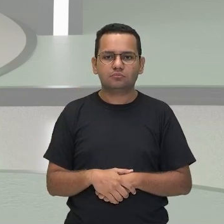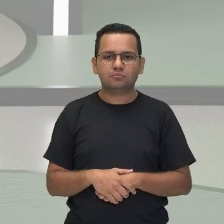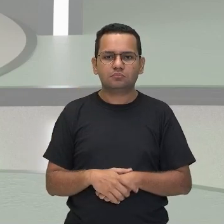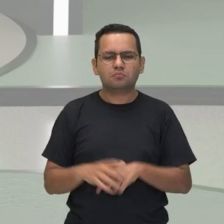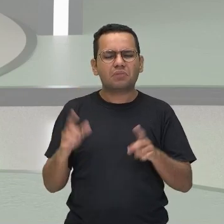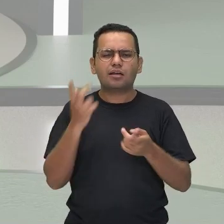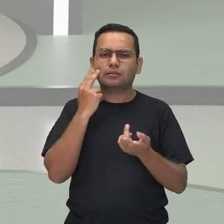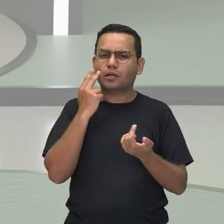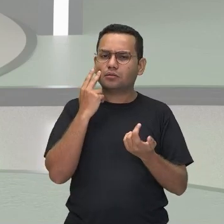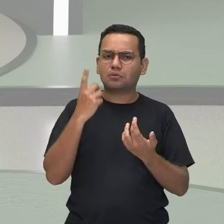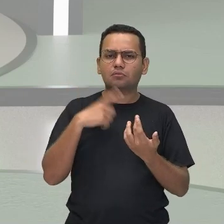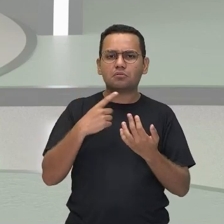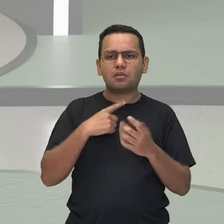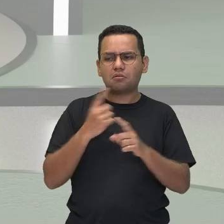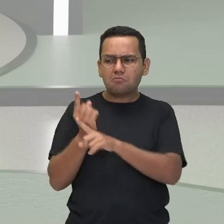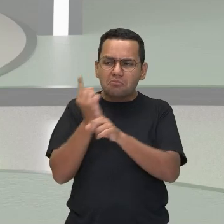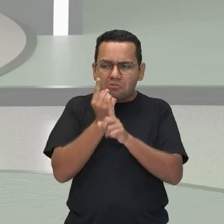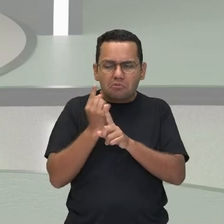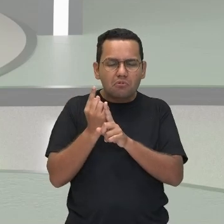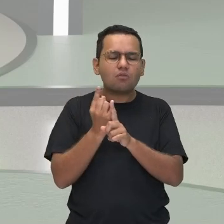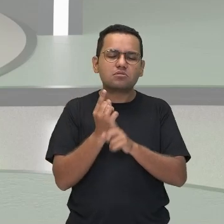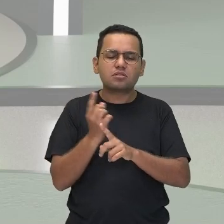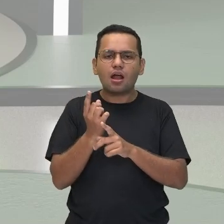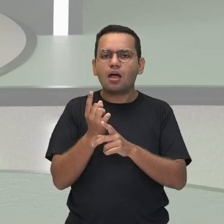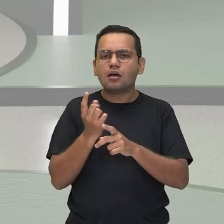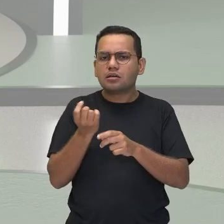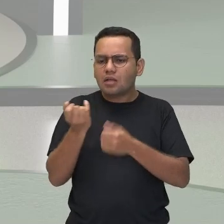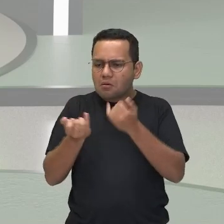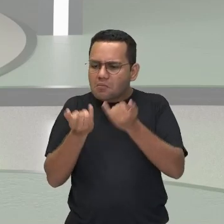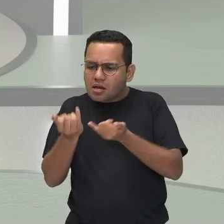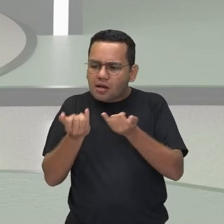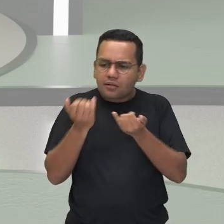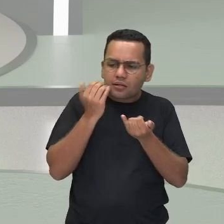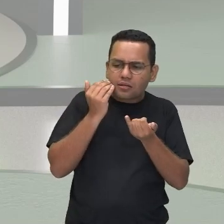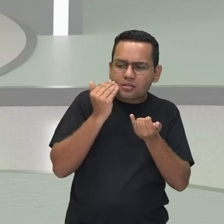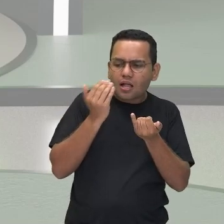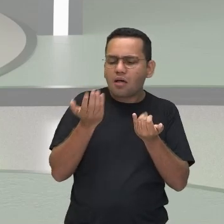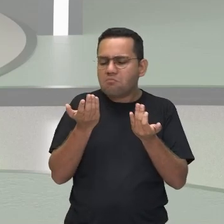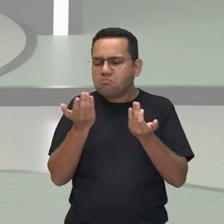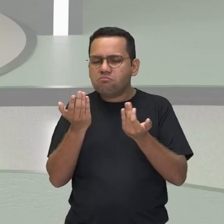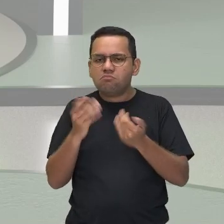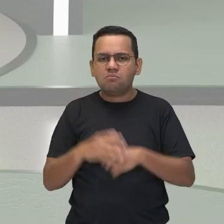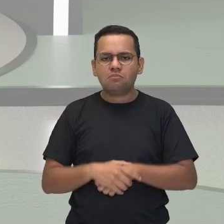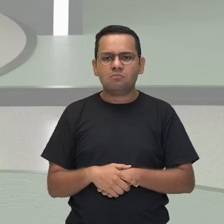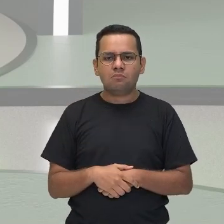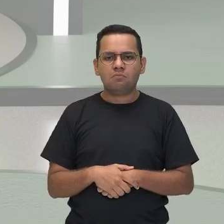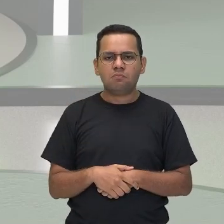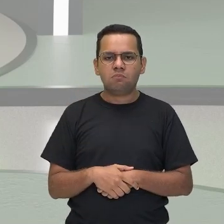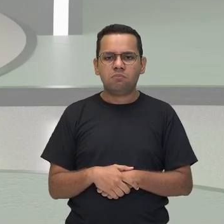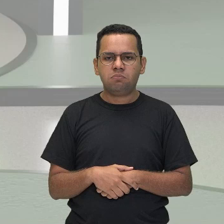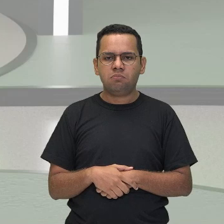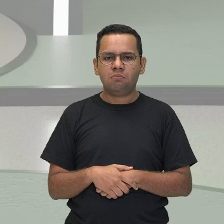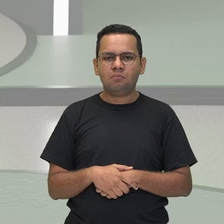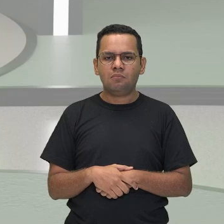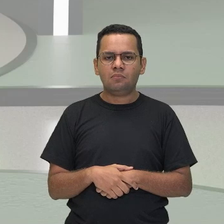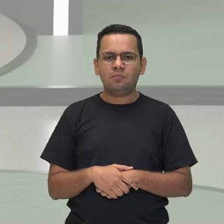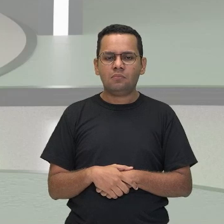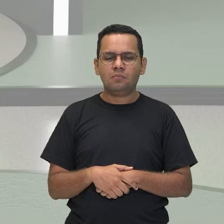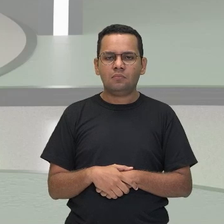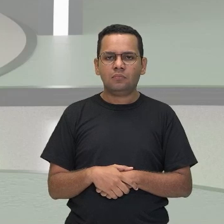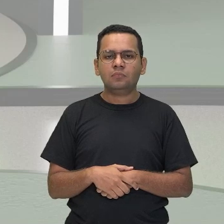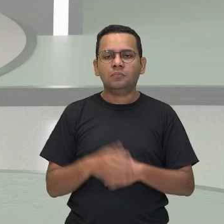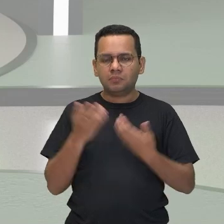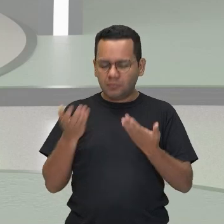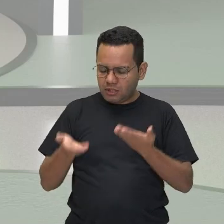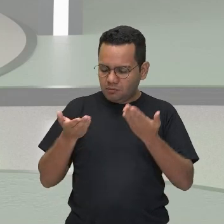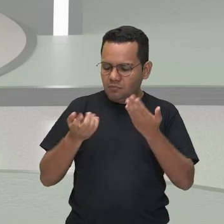achar um pedacinho de ímã aqui, brincar com ele e entender a propriedade desse composto. Ele tem o poder de atrair